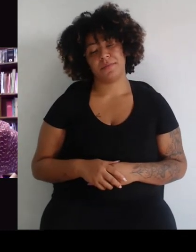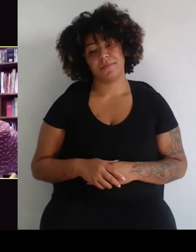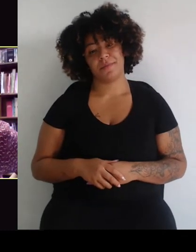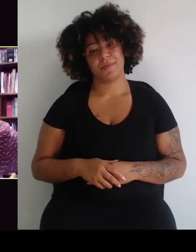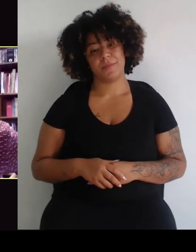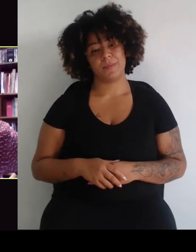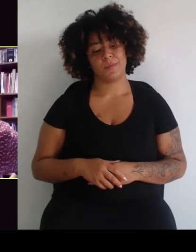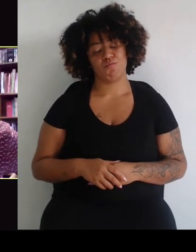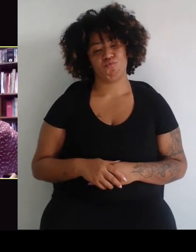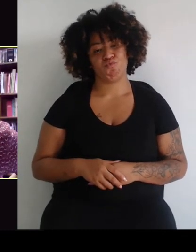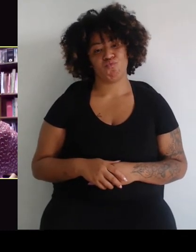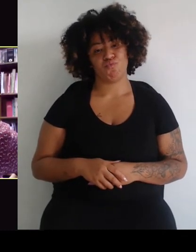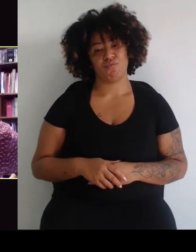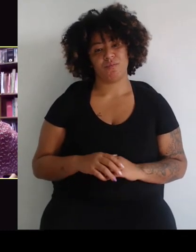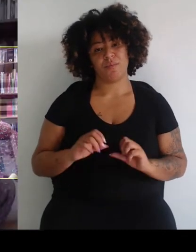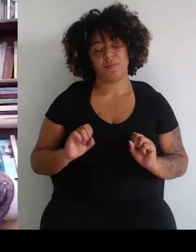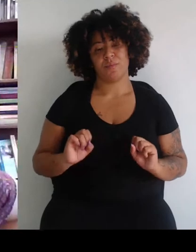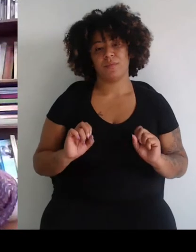Leandro